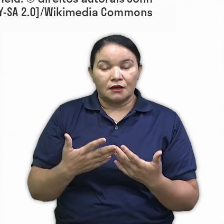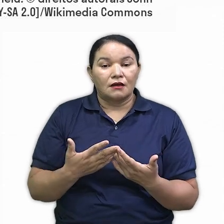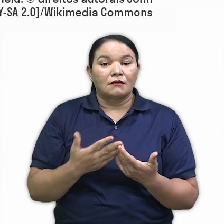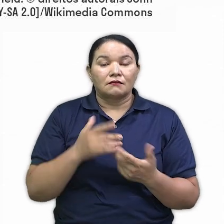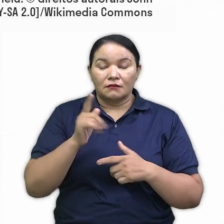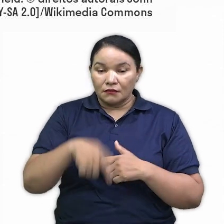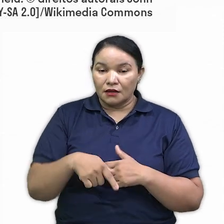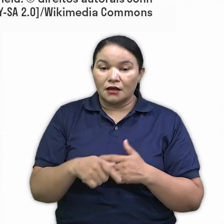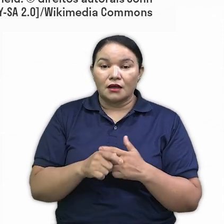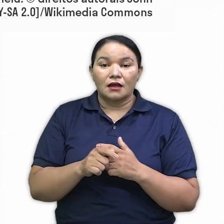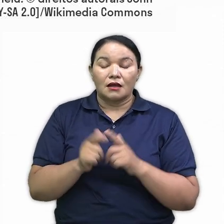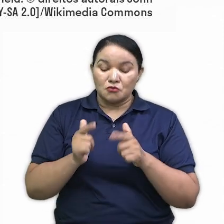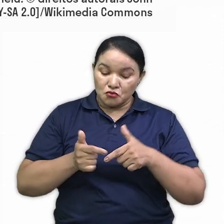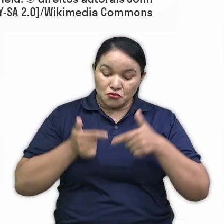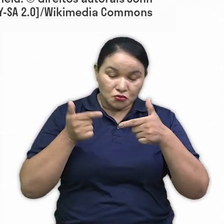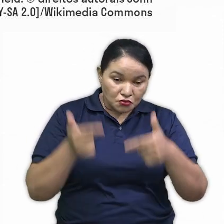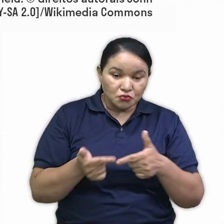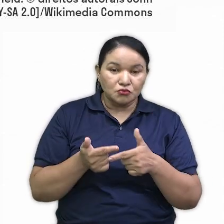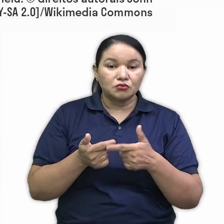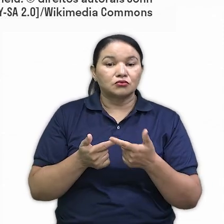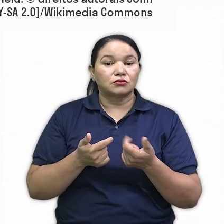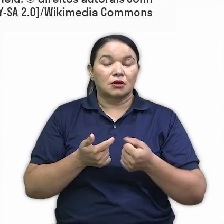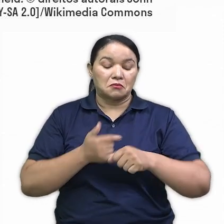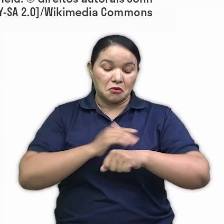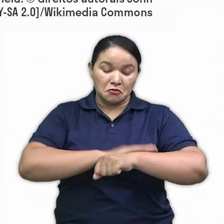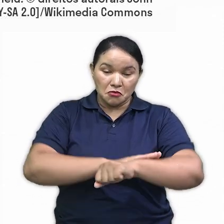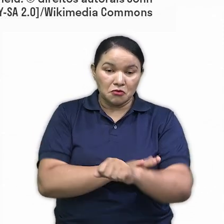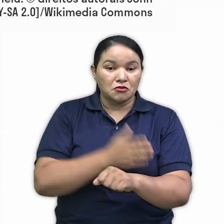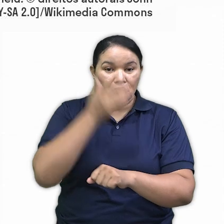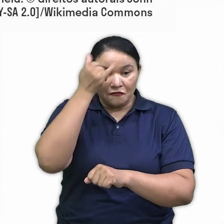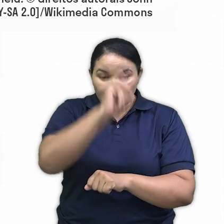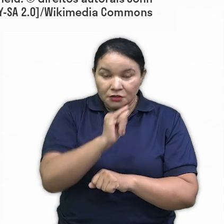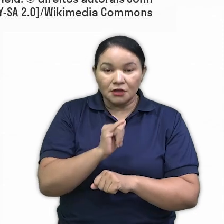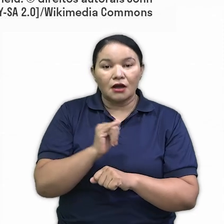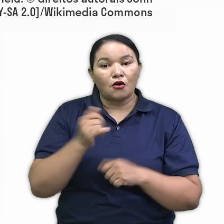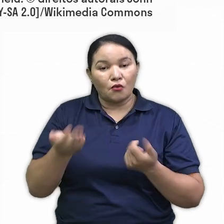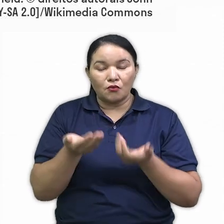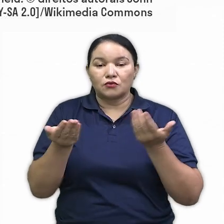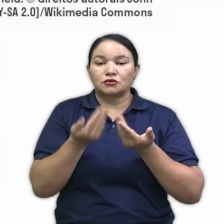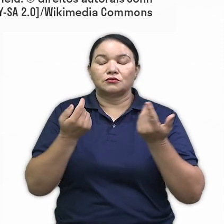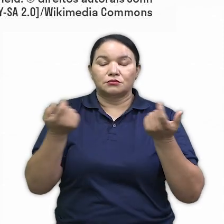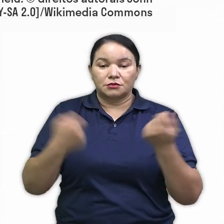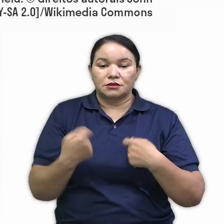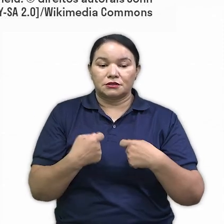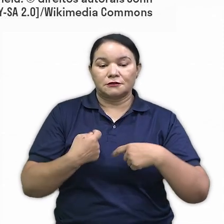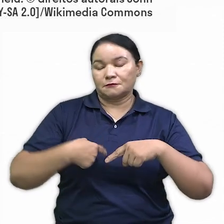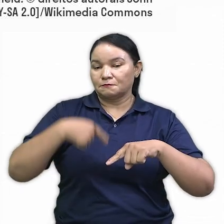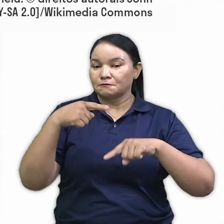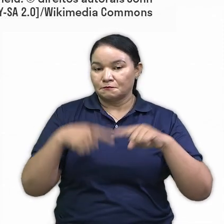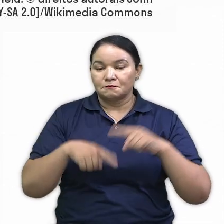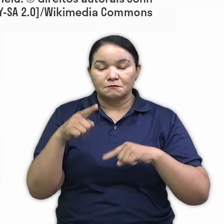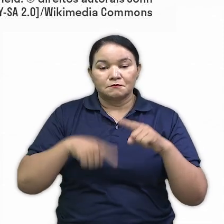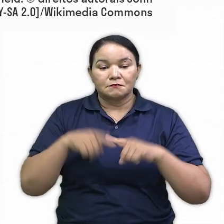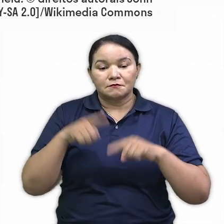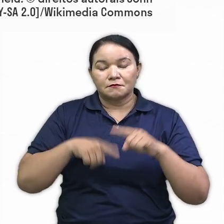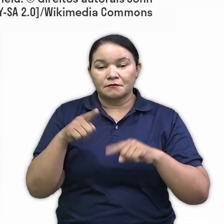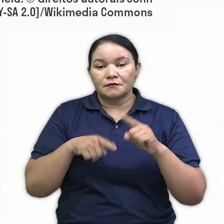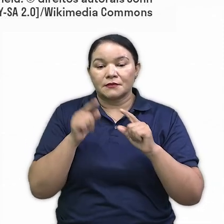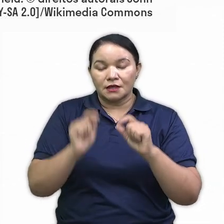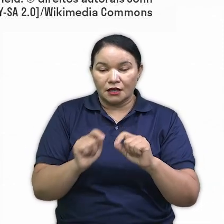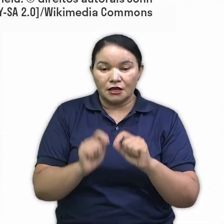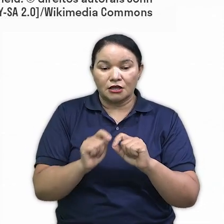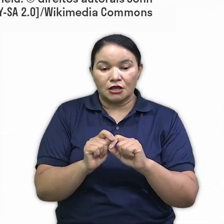esse instrumento de luta. Então, o antirracismo é uma ferramenta hoje para a construção da justiça